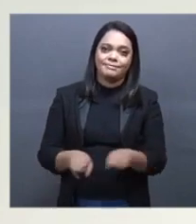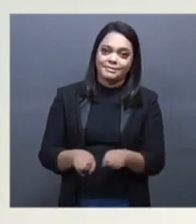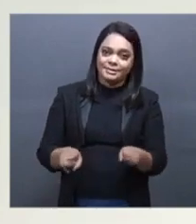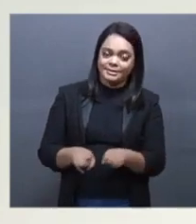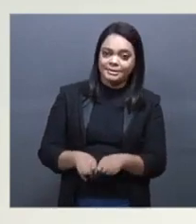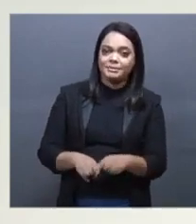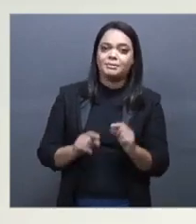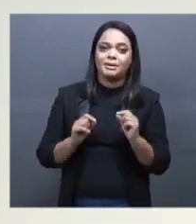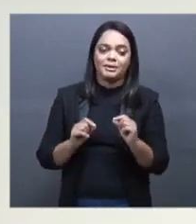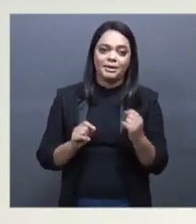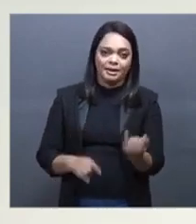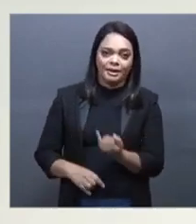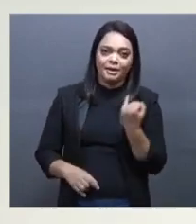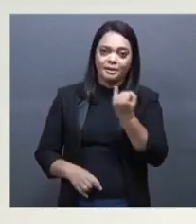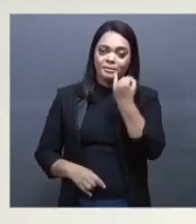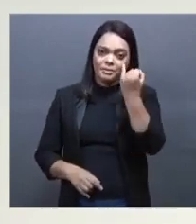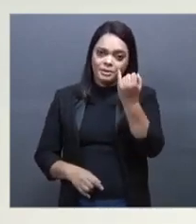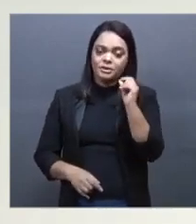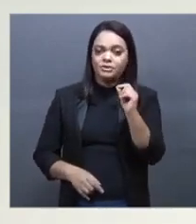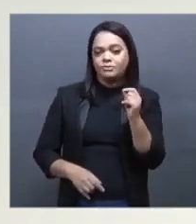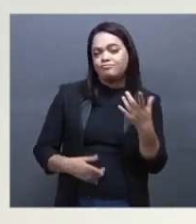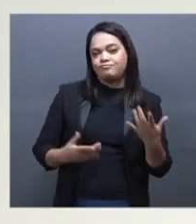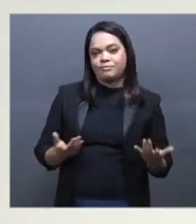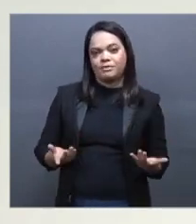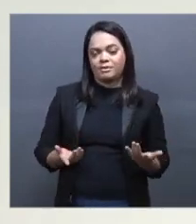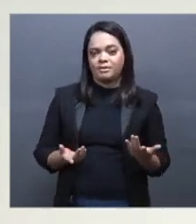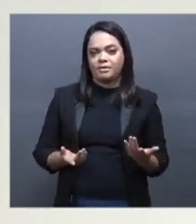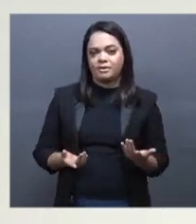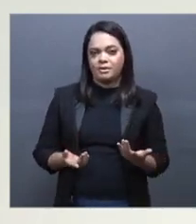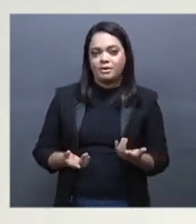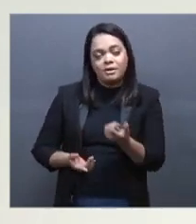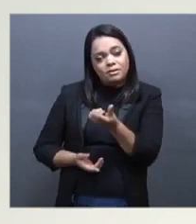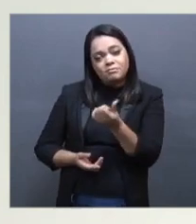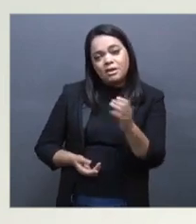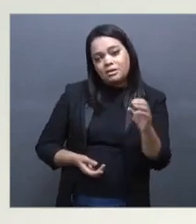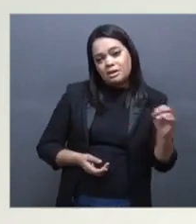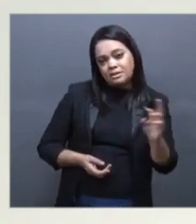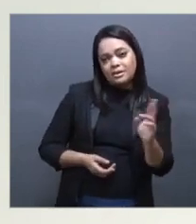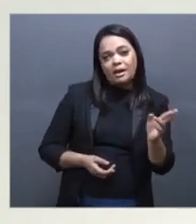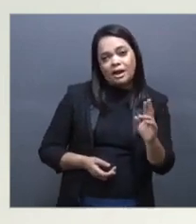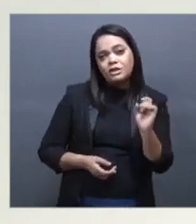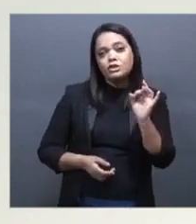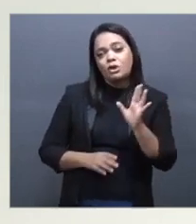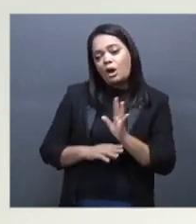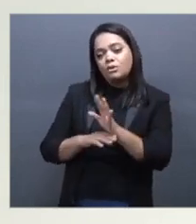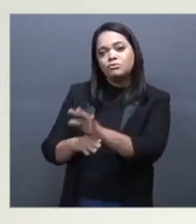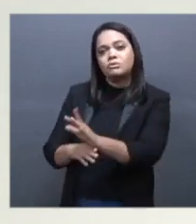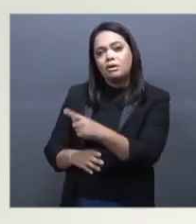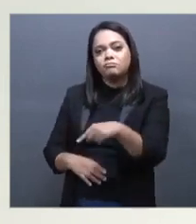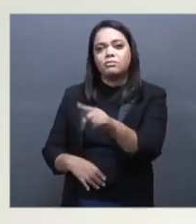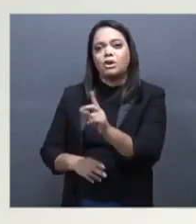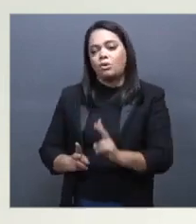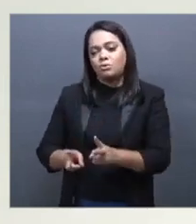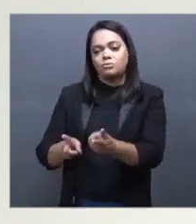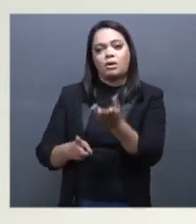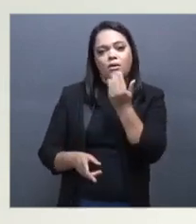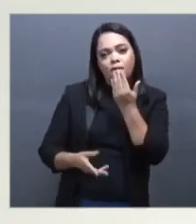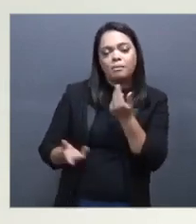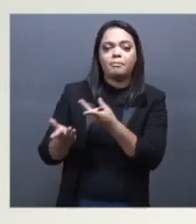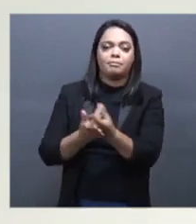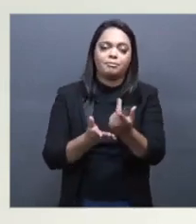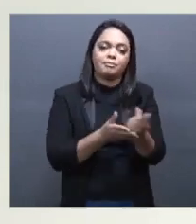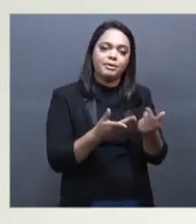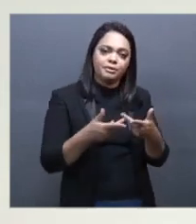mínimo, mas é importante considerar que é um valor para garantir a subsistência, né? Então, quando a